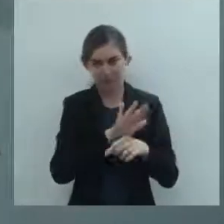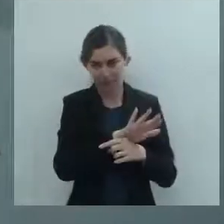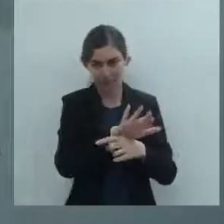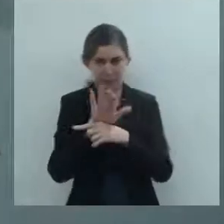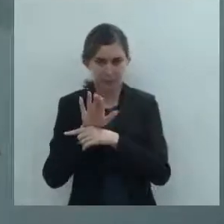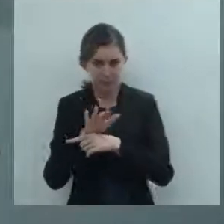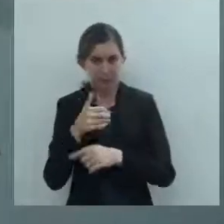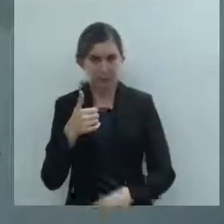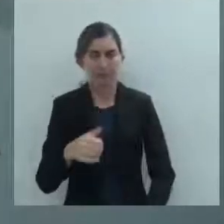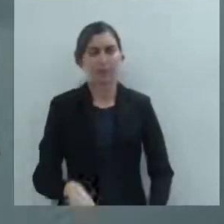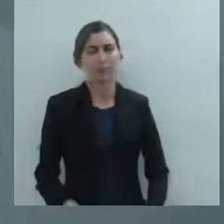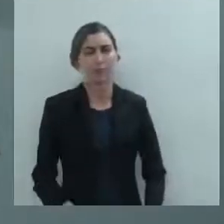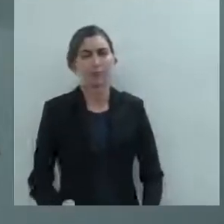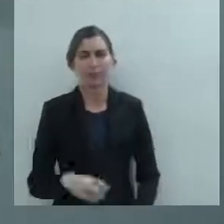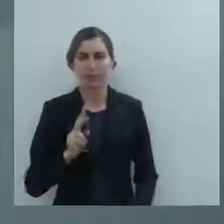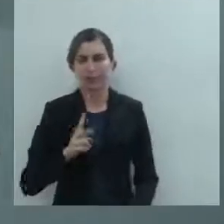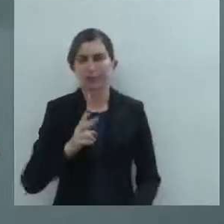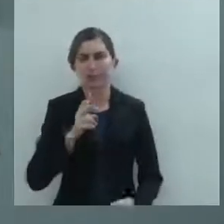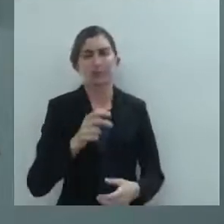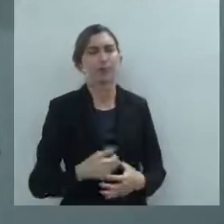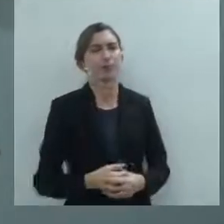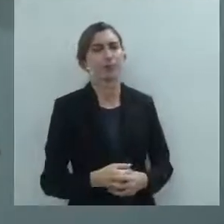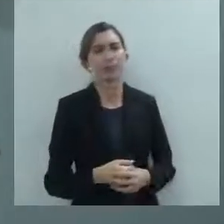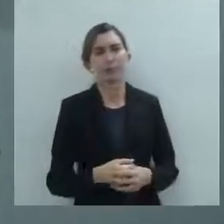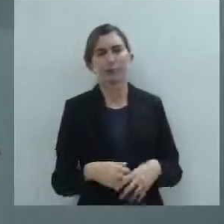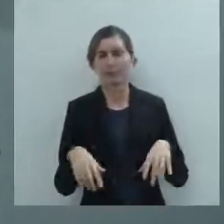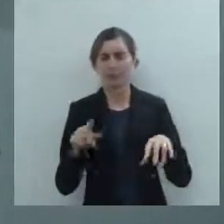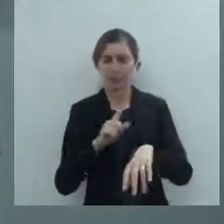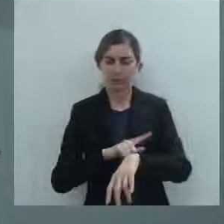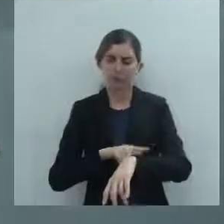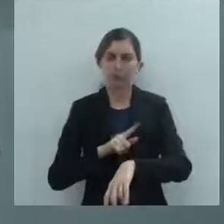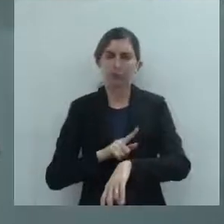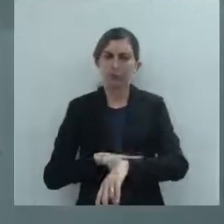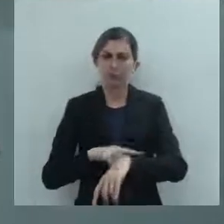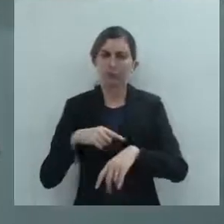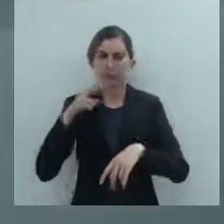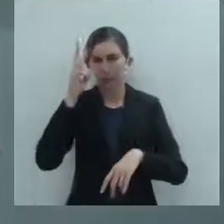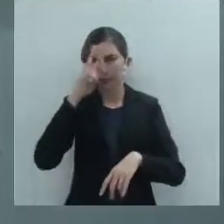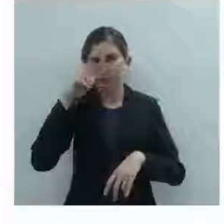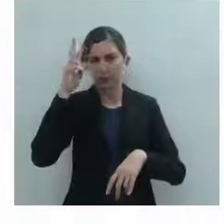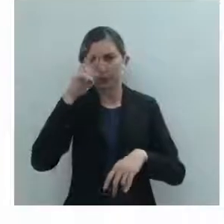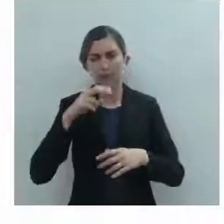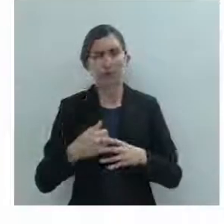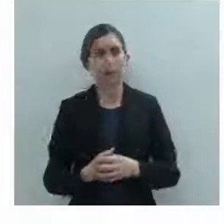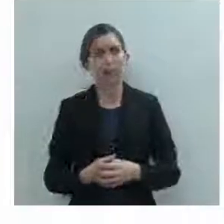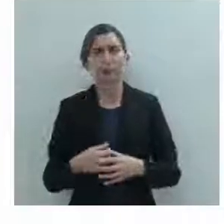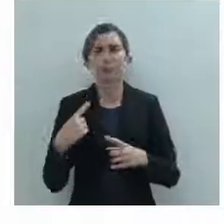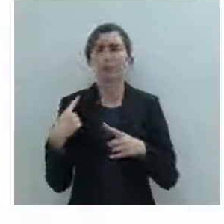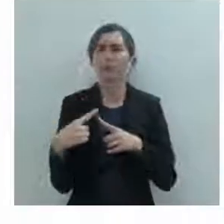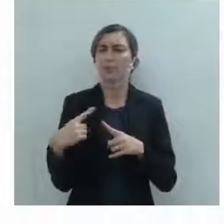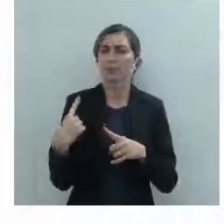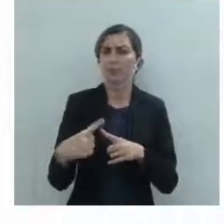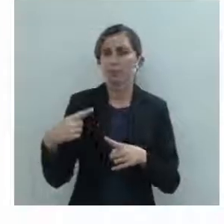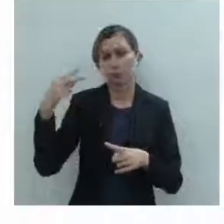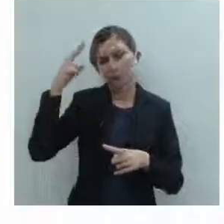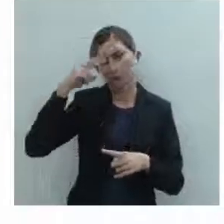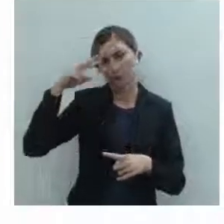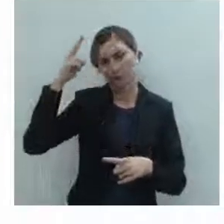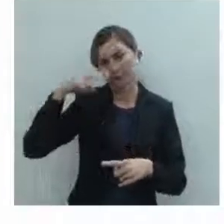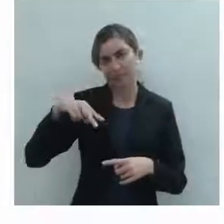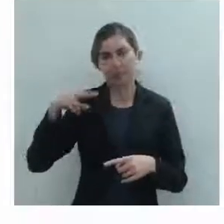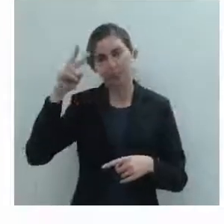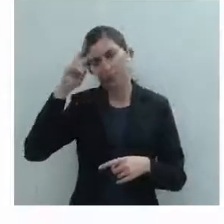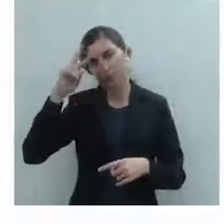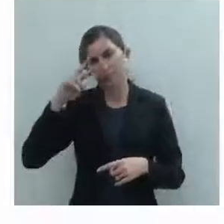ajudar vamos lá seguindo o tempo histórico porque o tempo histórico